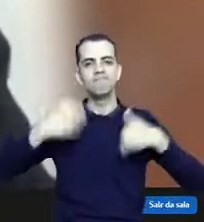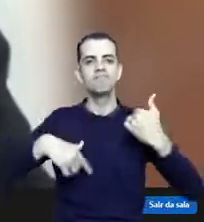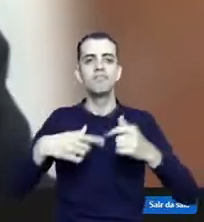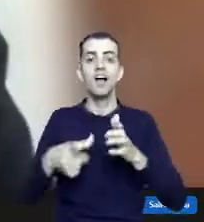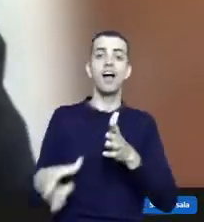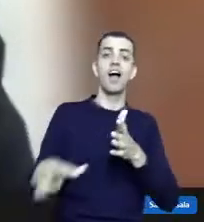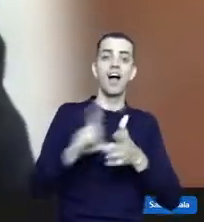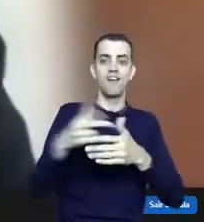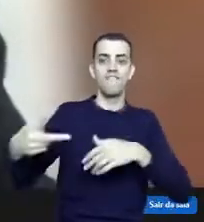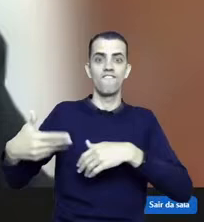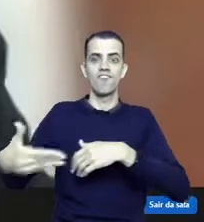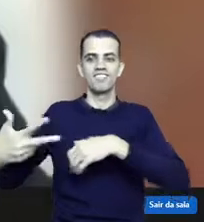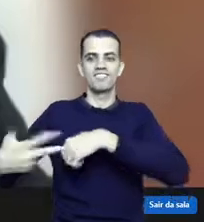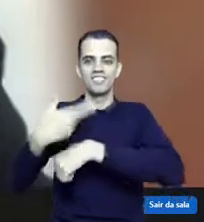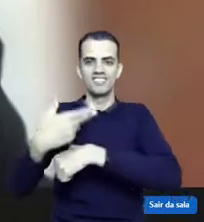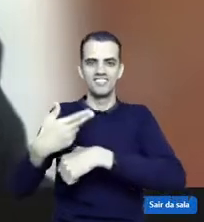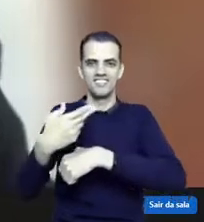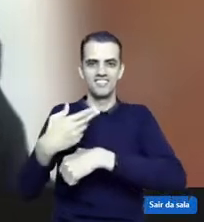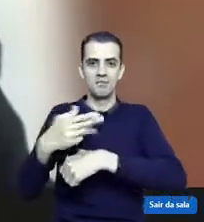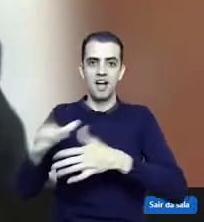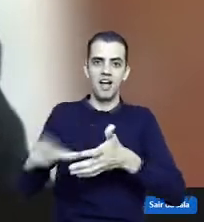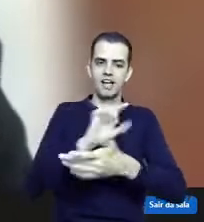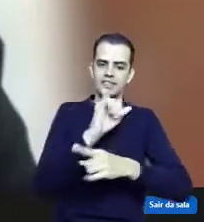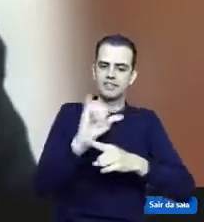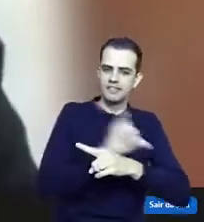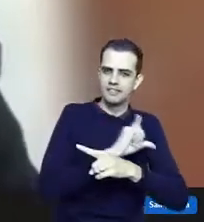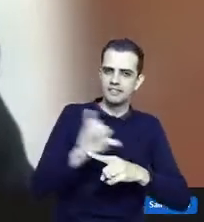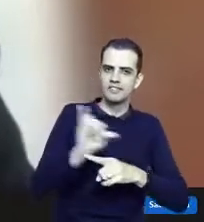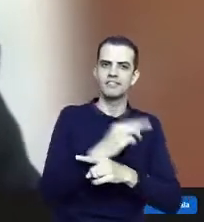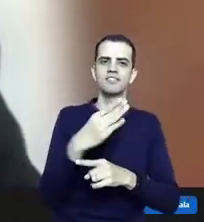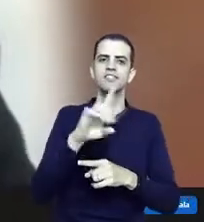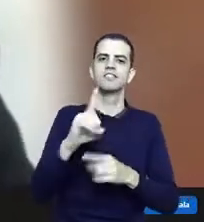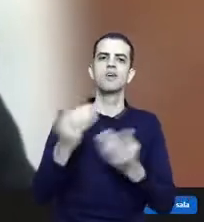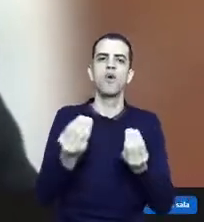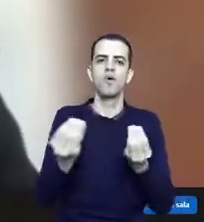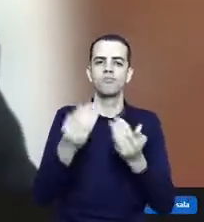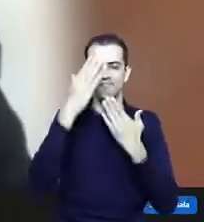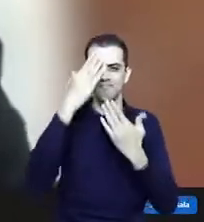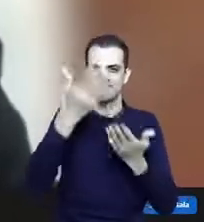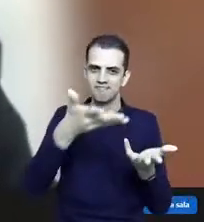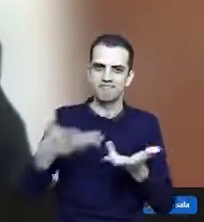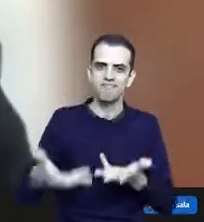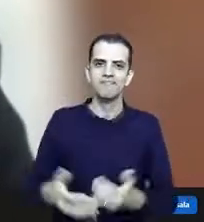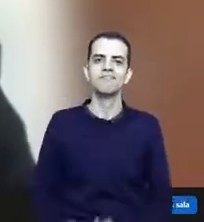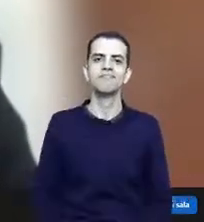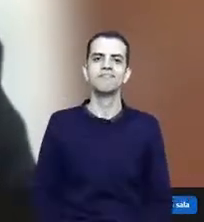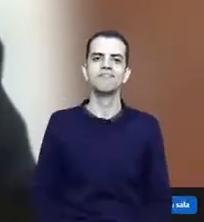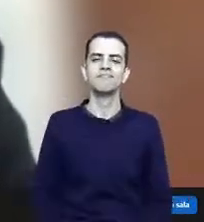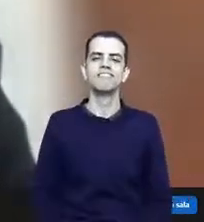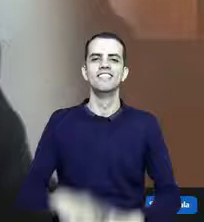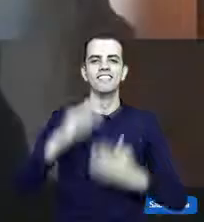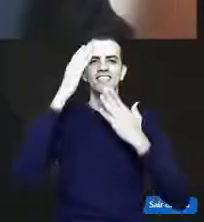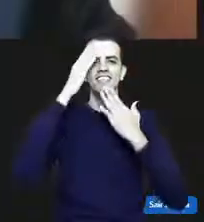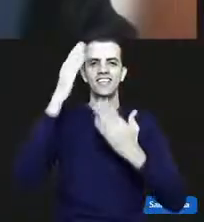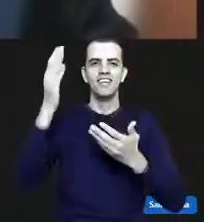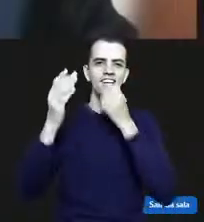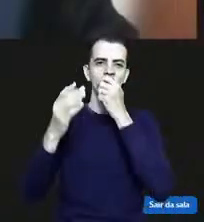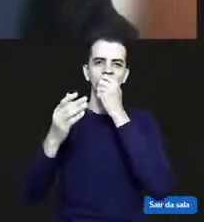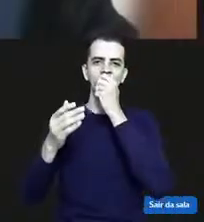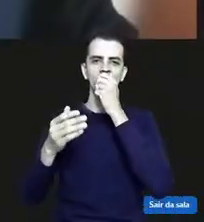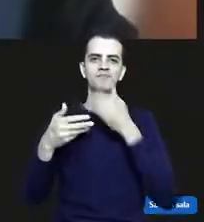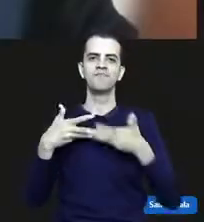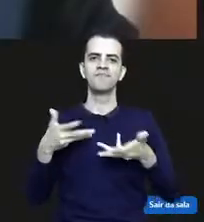em cirurgia 3D. Obrigado, doutor Fernando. Seja bem-vindo. Obrigado, doutor João. Agradeço o convite,